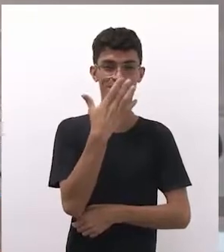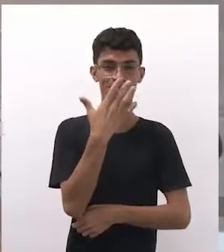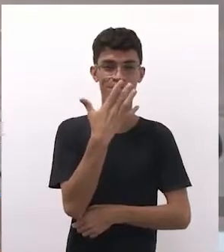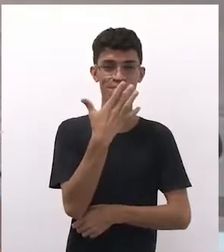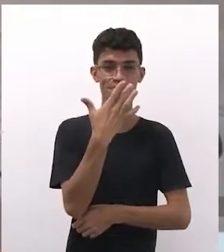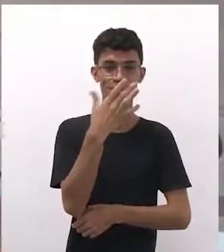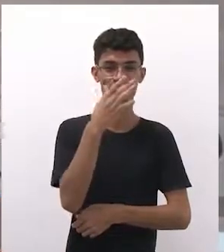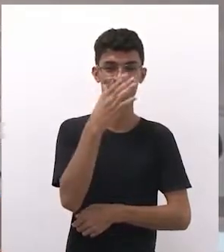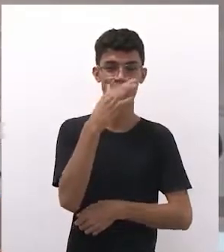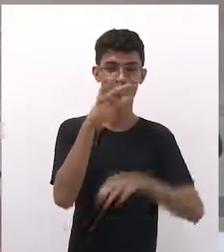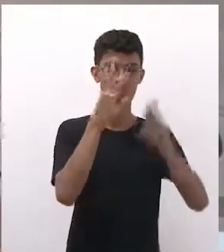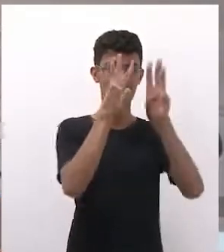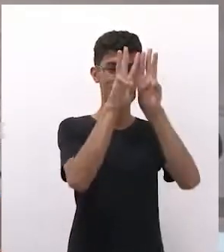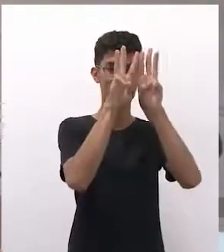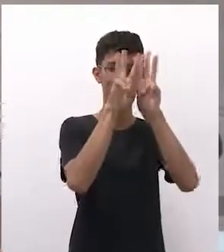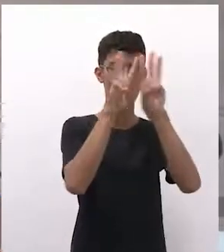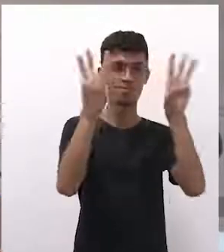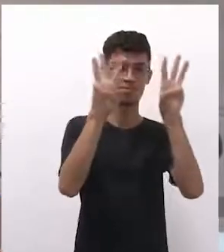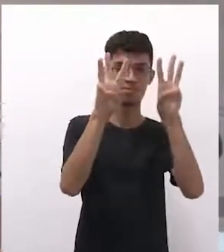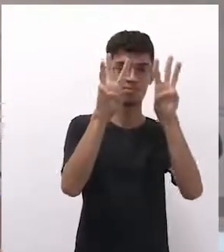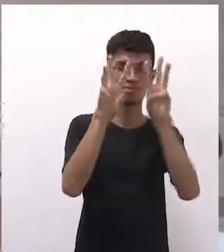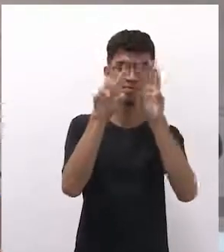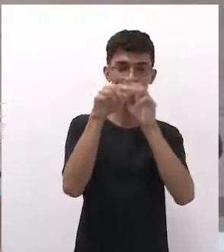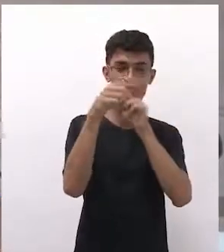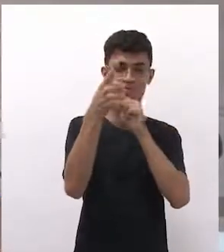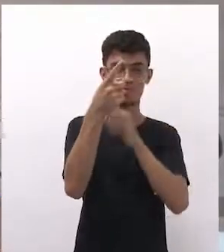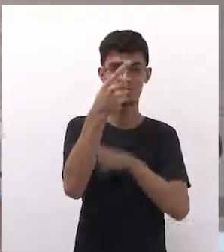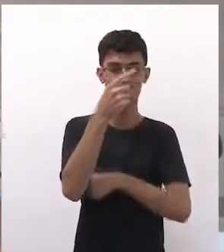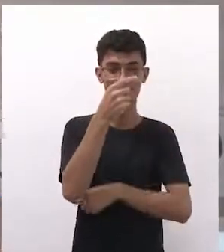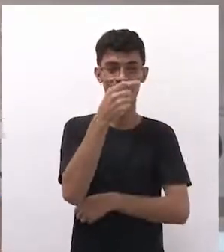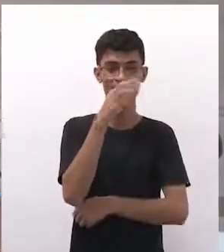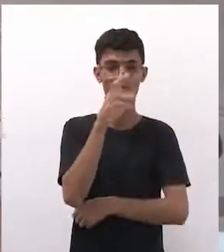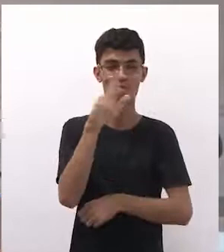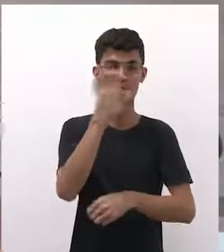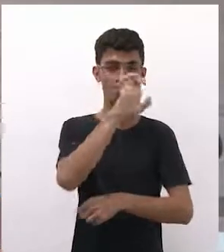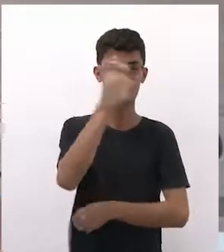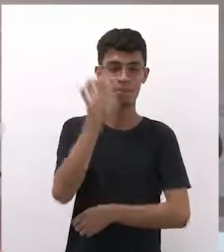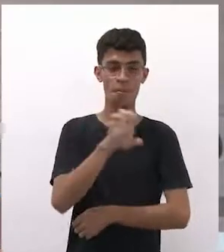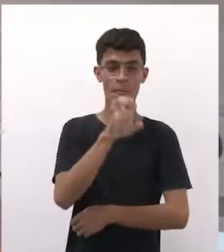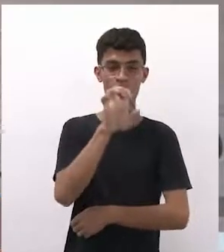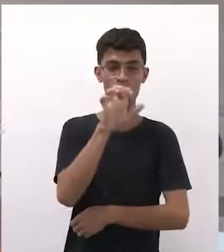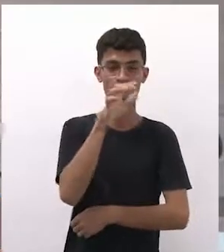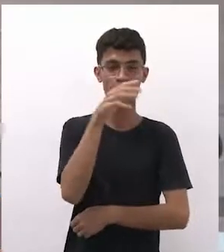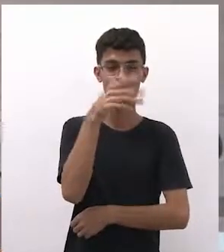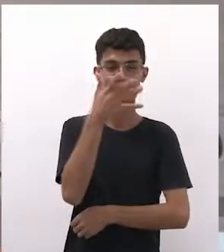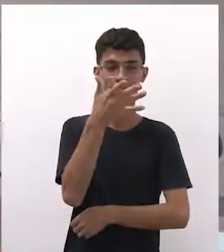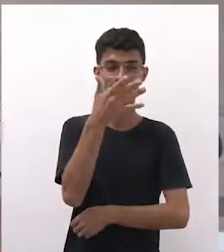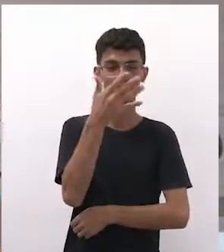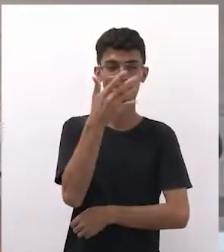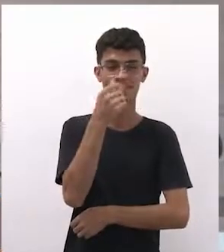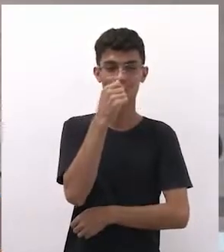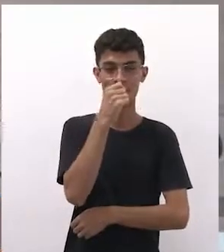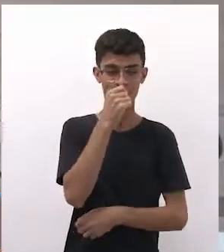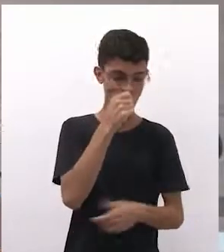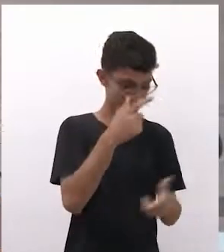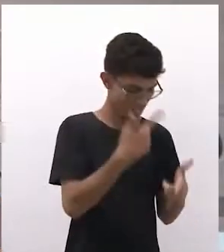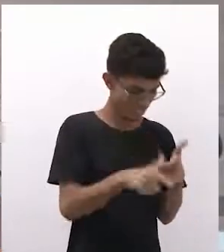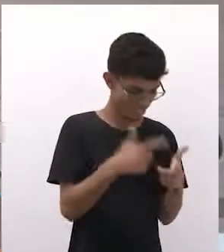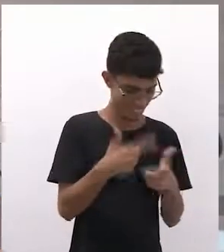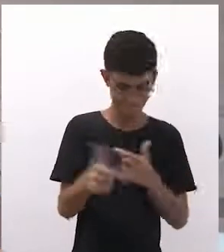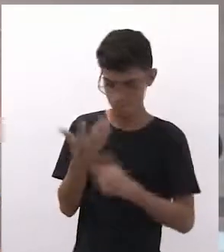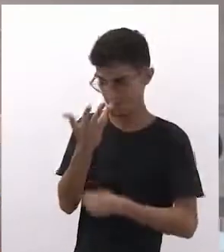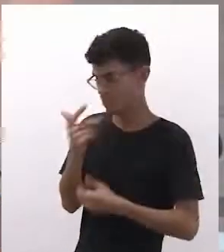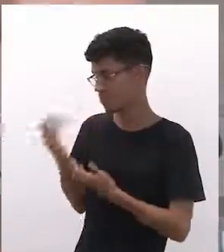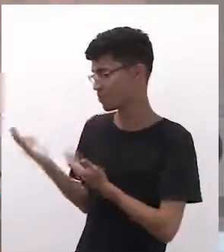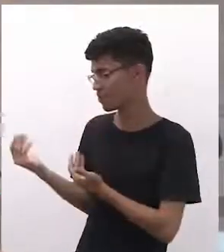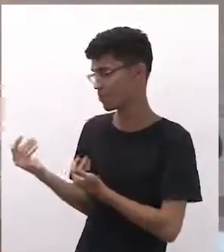inclusive nesse site, mas também em outros, né, eu peguei os dados do PNAD, qual é a nossa situação da problemática do trabalho infantil no Brasil?